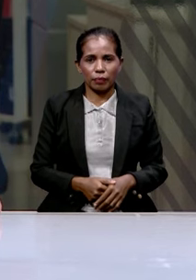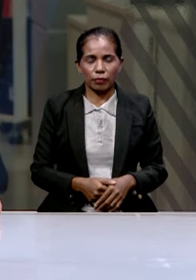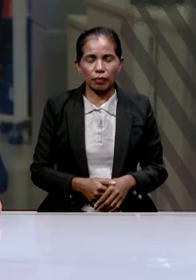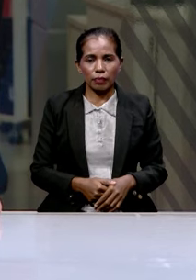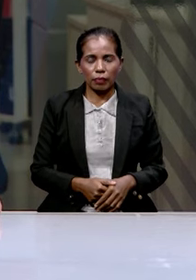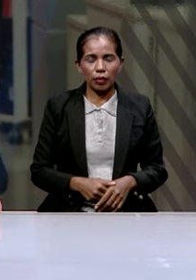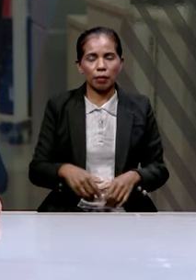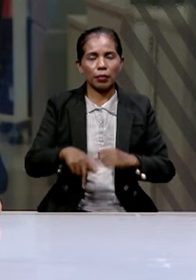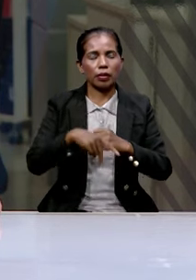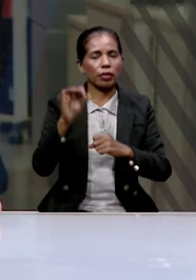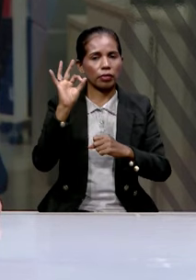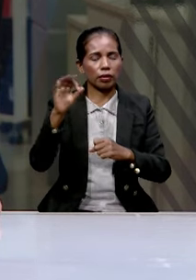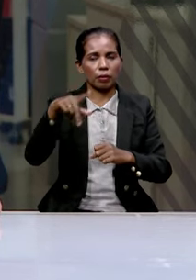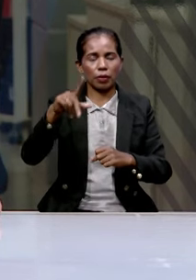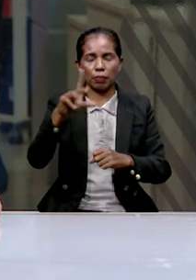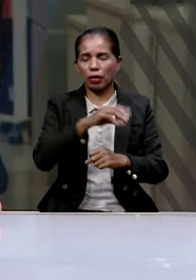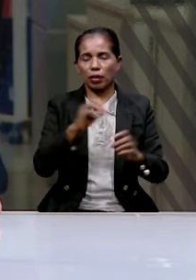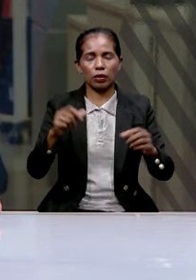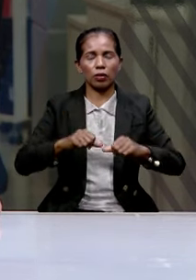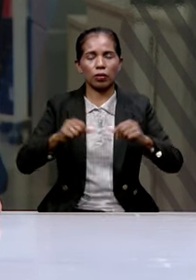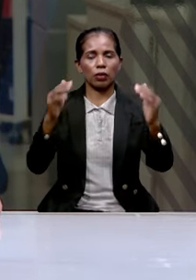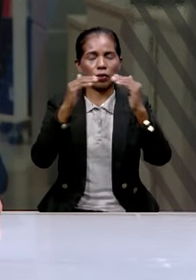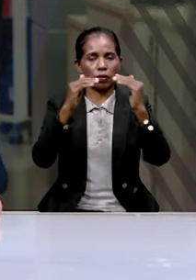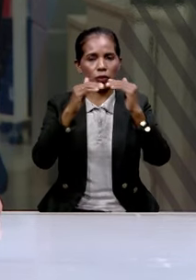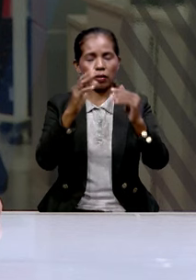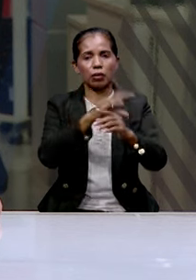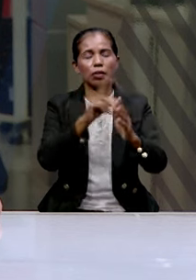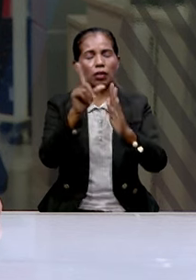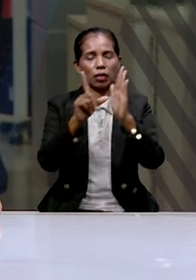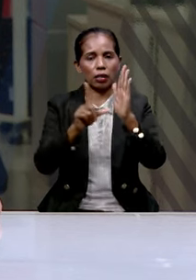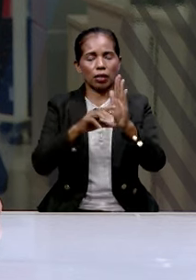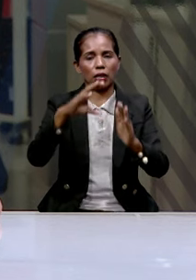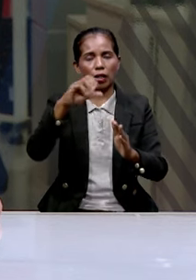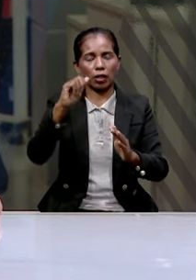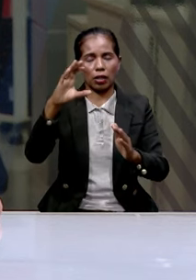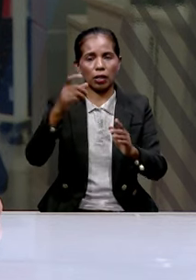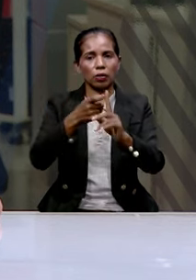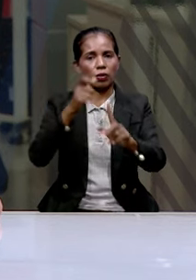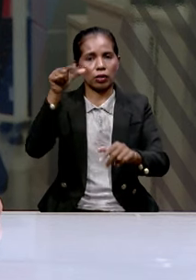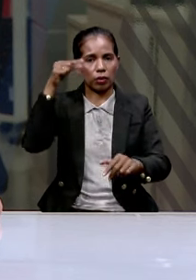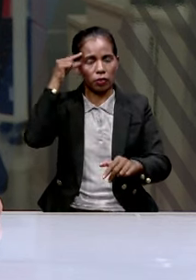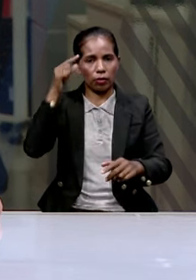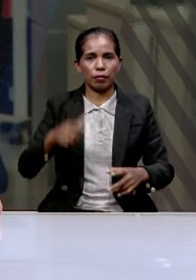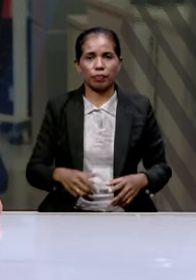Fertilino pela tuir plenária extraordinária de pedir urgência alteração lei CAC-RUSSI governo.